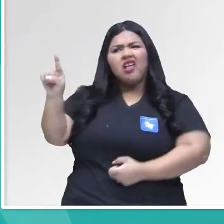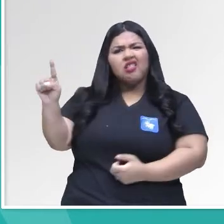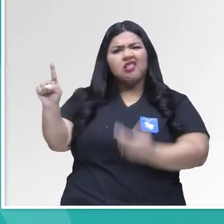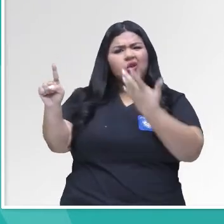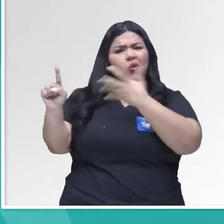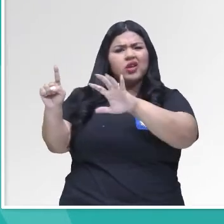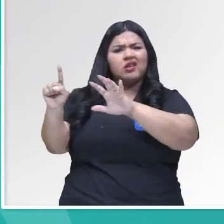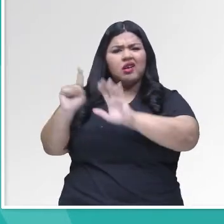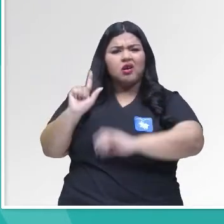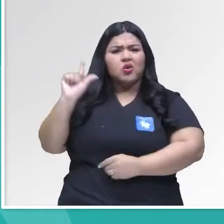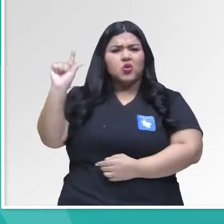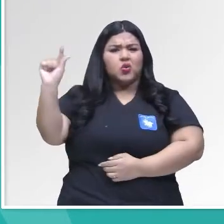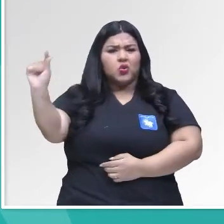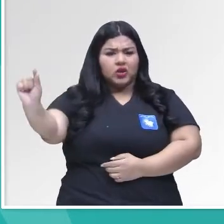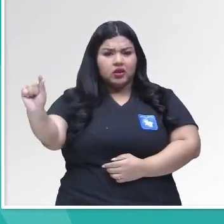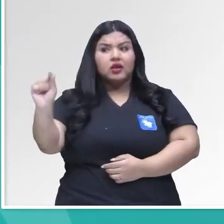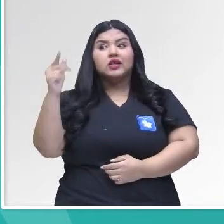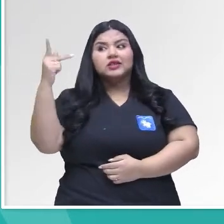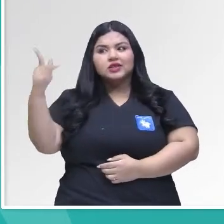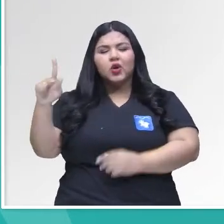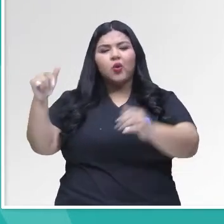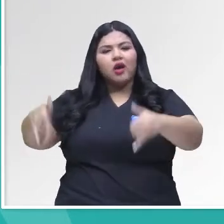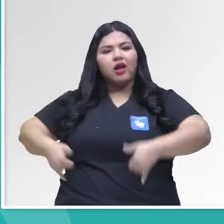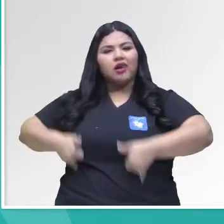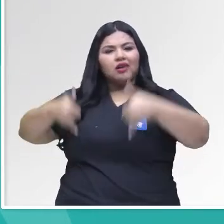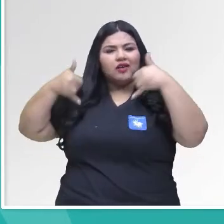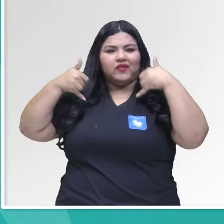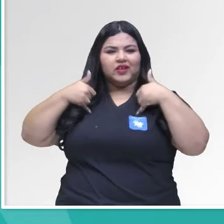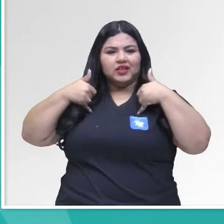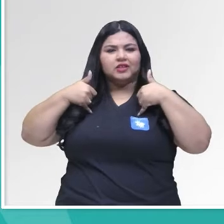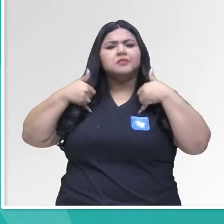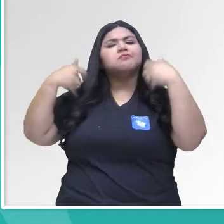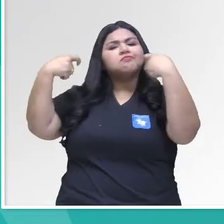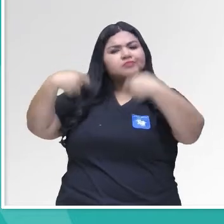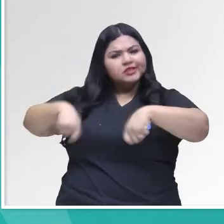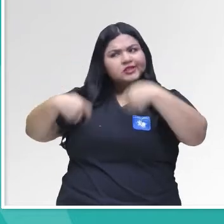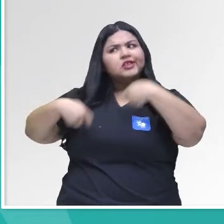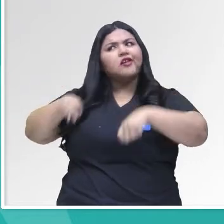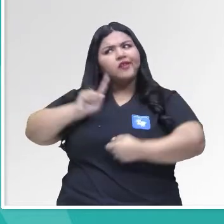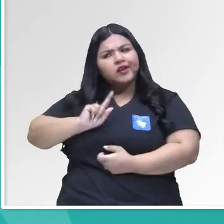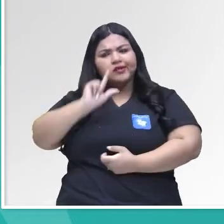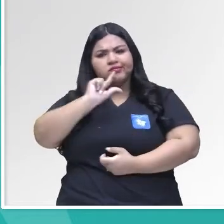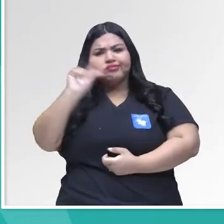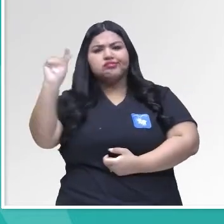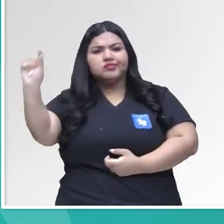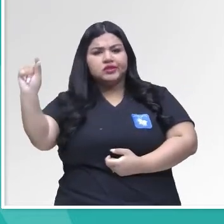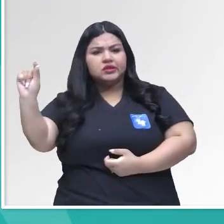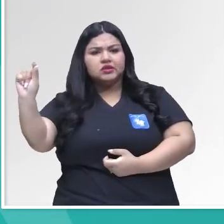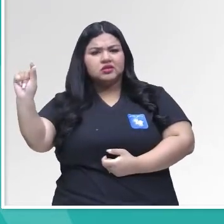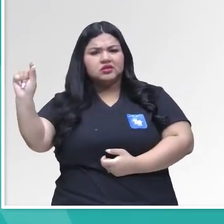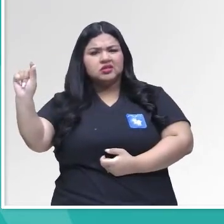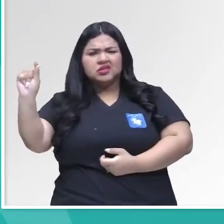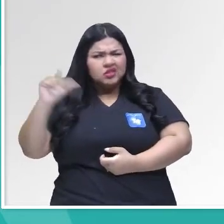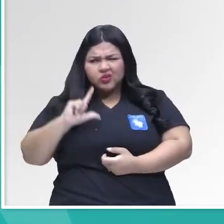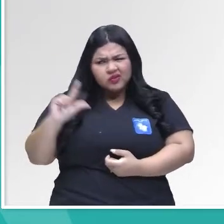ir. Era seu aniversário. Deveria ir. Não deveria